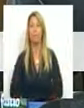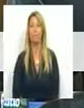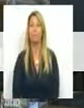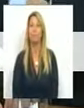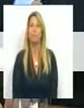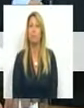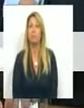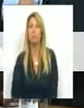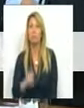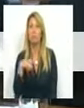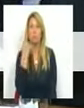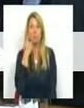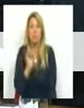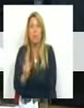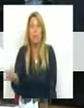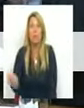Nós